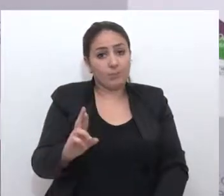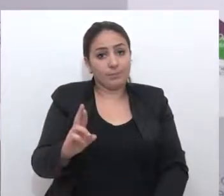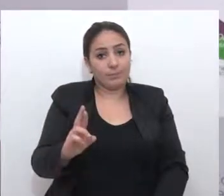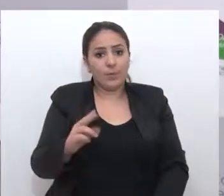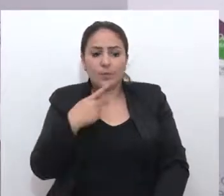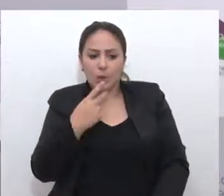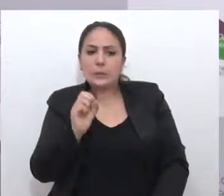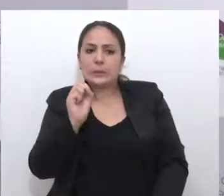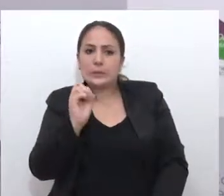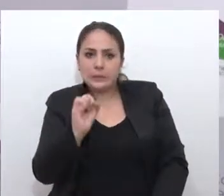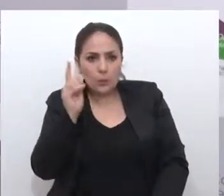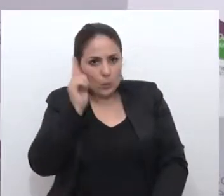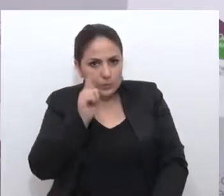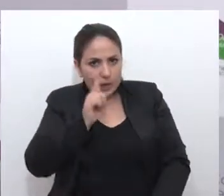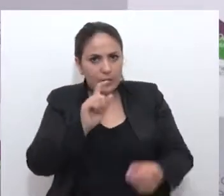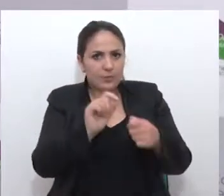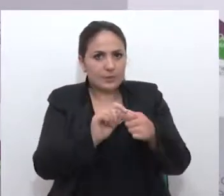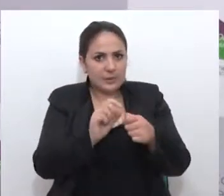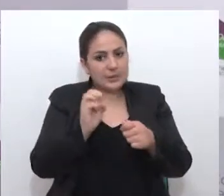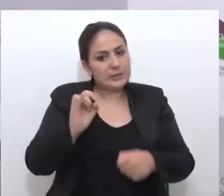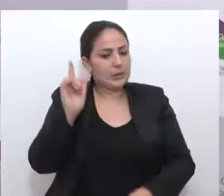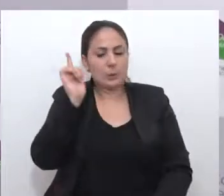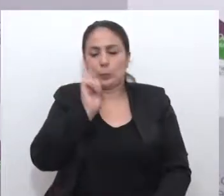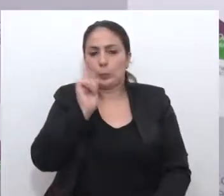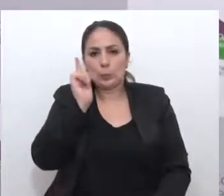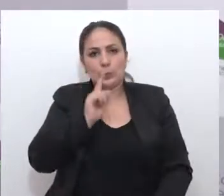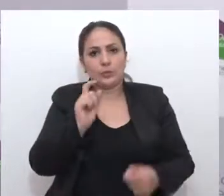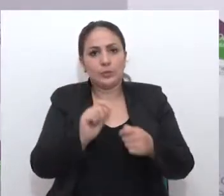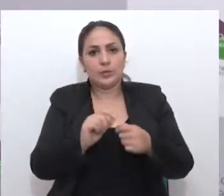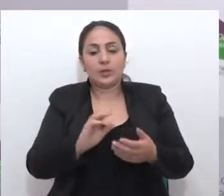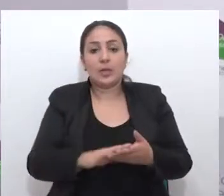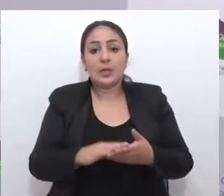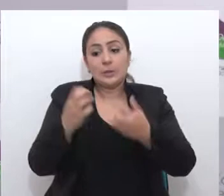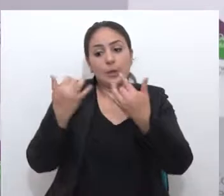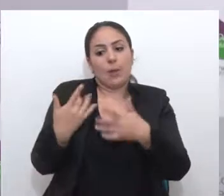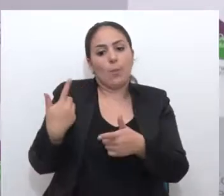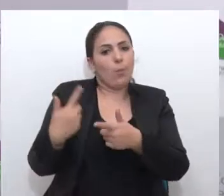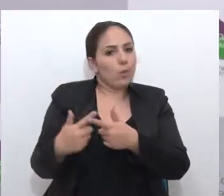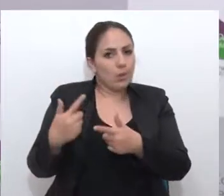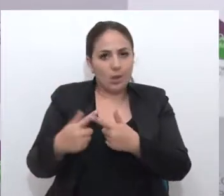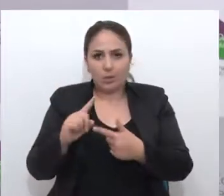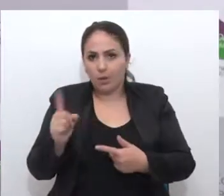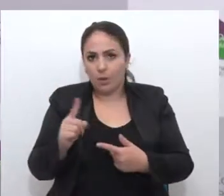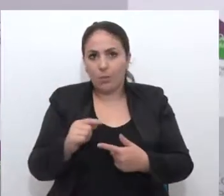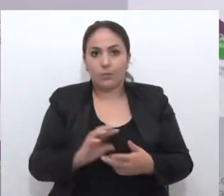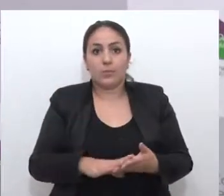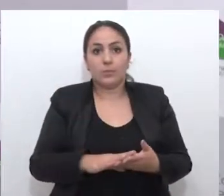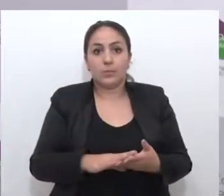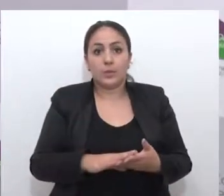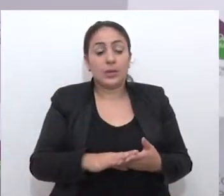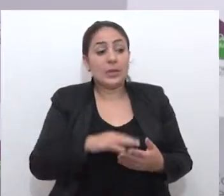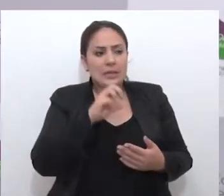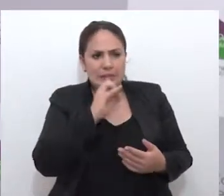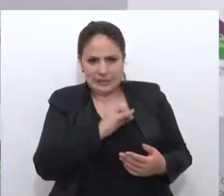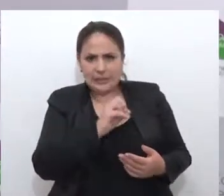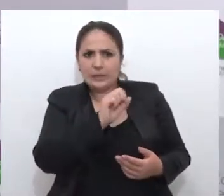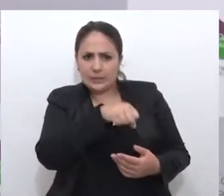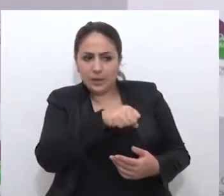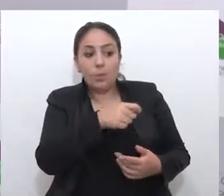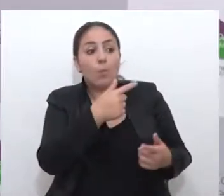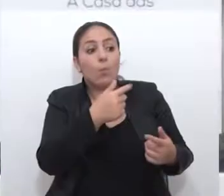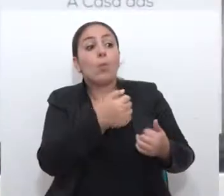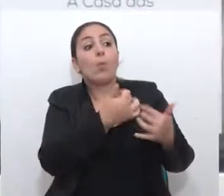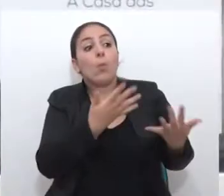dias, dizendo se vai fazer, se não vai fazer, por que não vai fazer, se vai fazer, quando